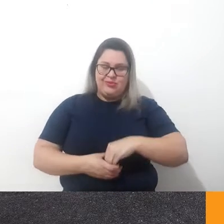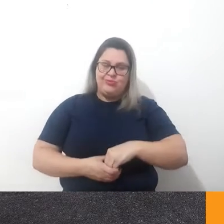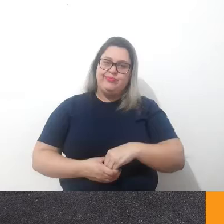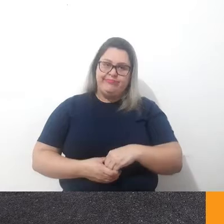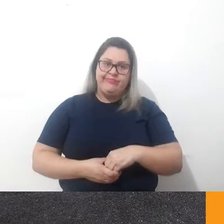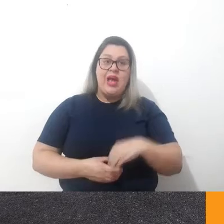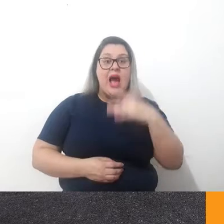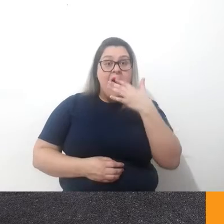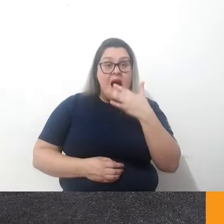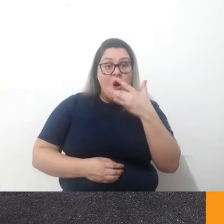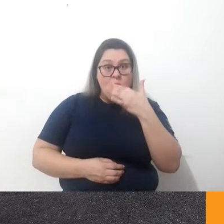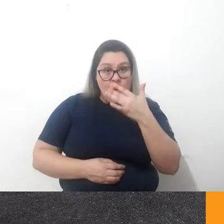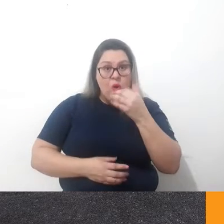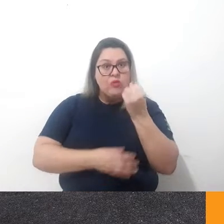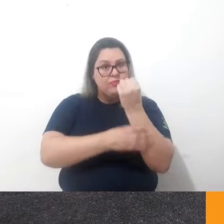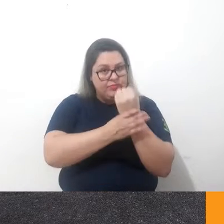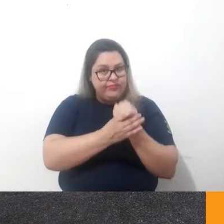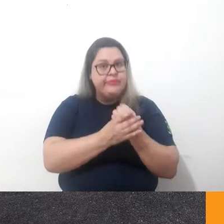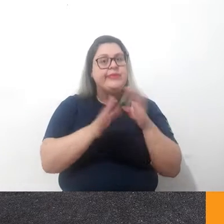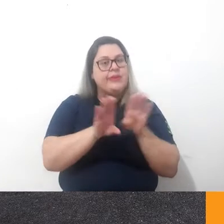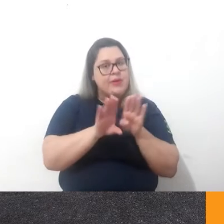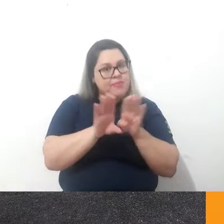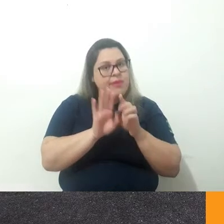fezes também fala muito sobre você.